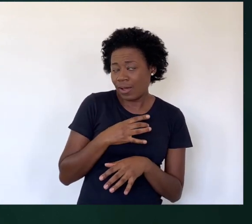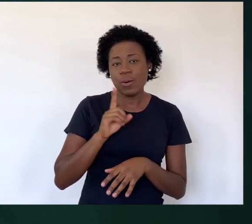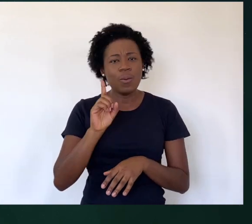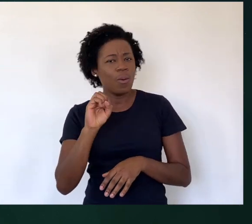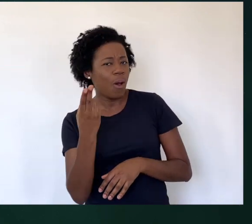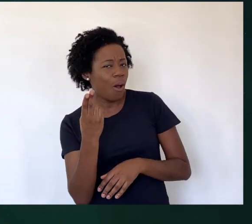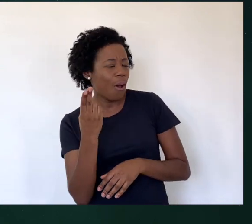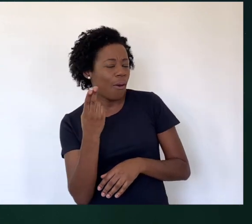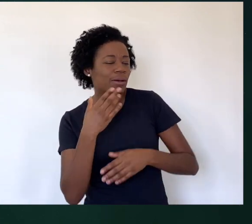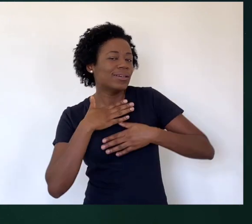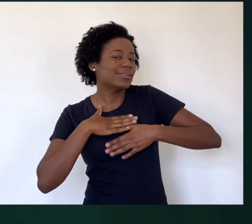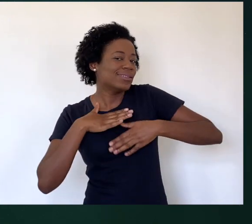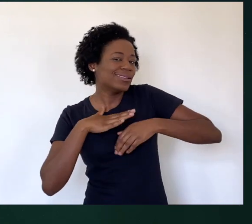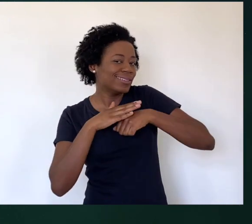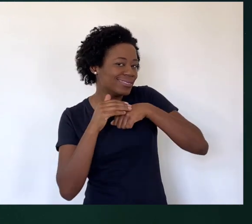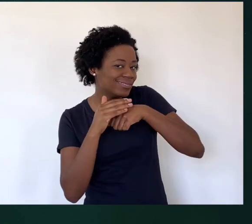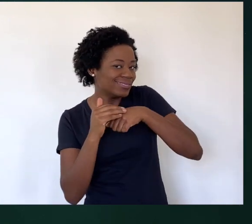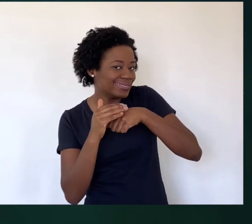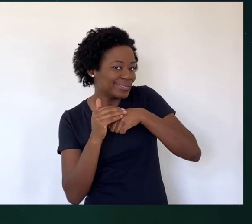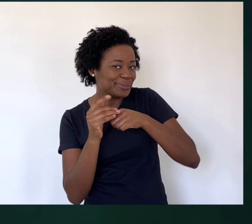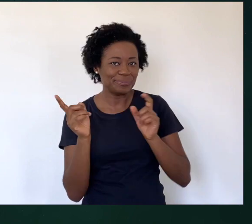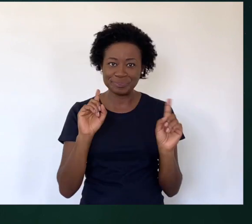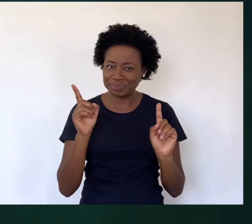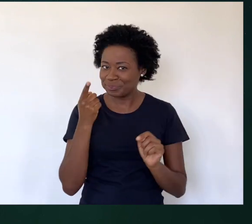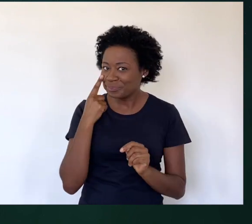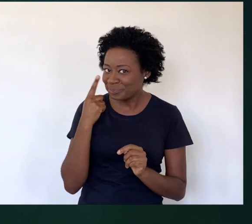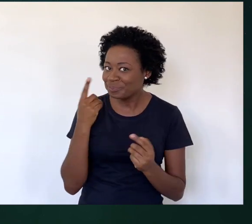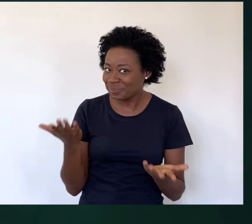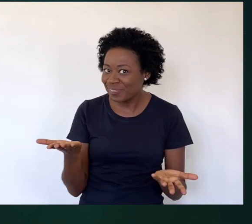bem boazinha? Vamos ver?